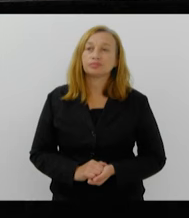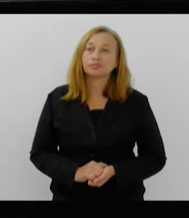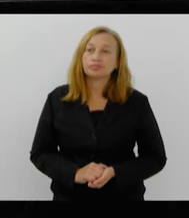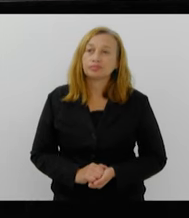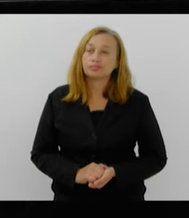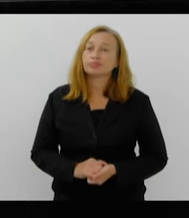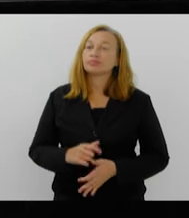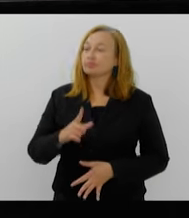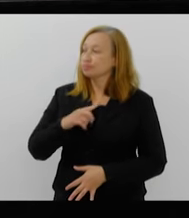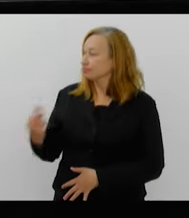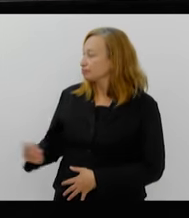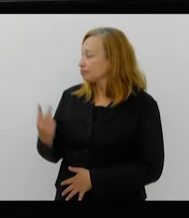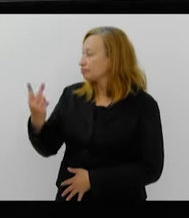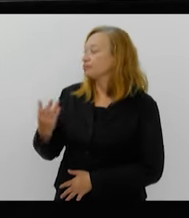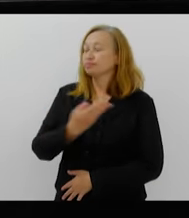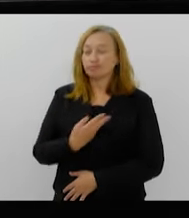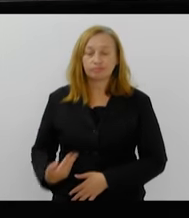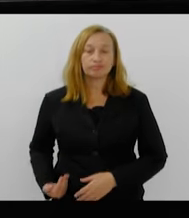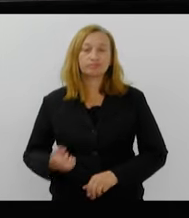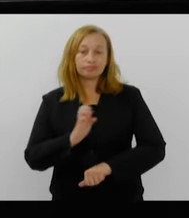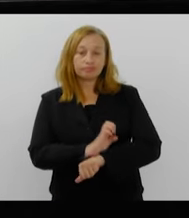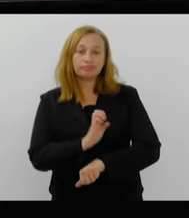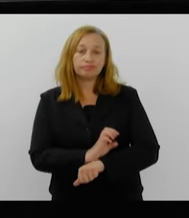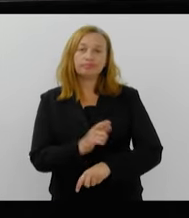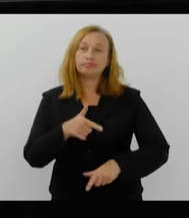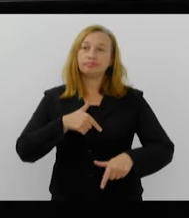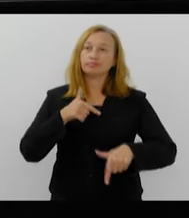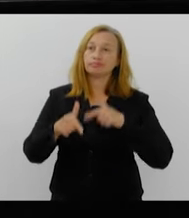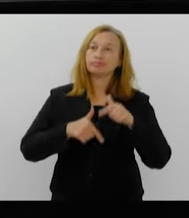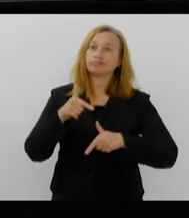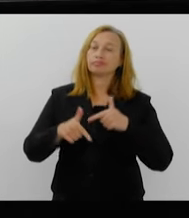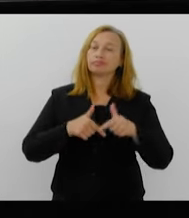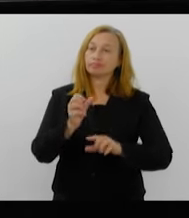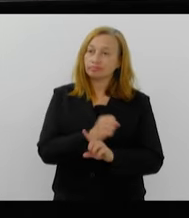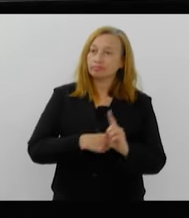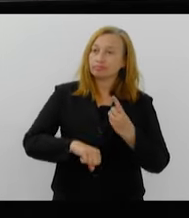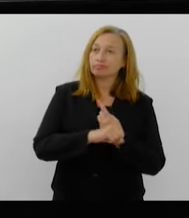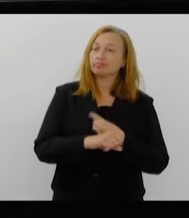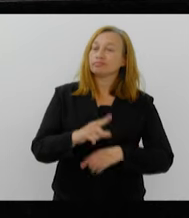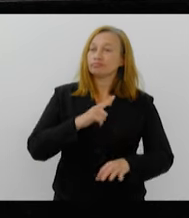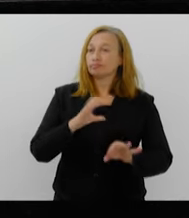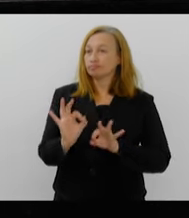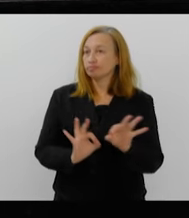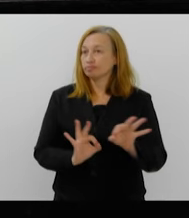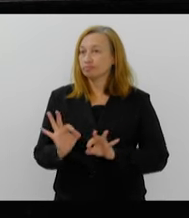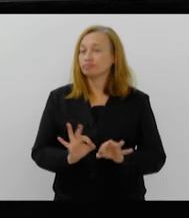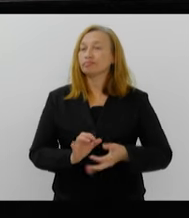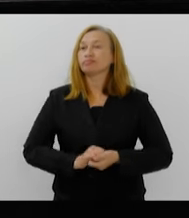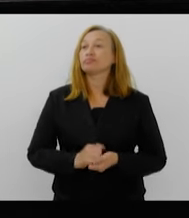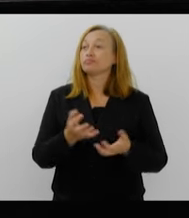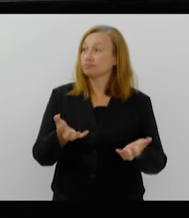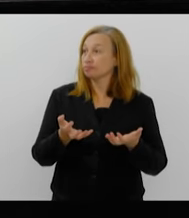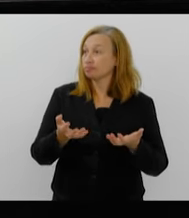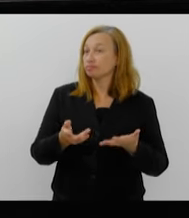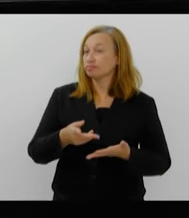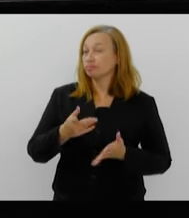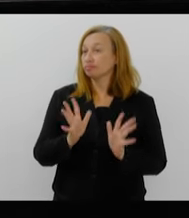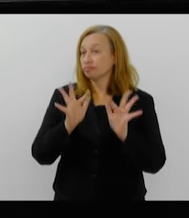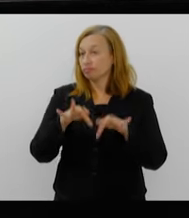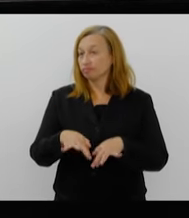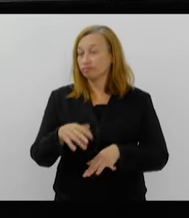dava lucro para o governo do Estado e que fazia o seu trabalho social, que deveria ter um plano de expansão. Quero acabar aqui a minha